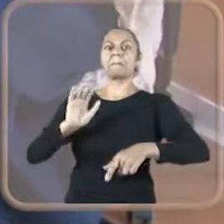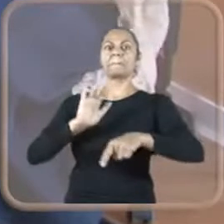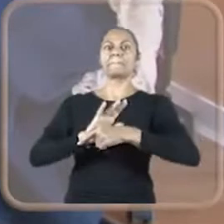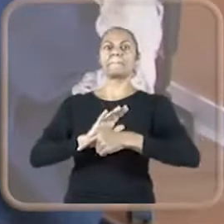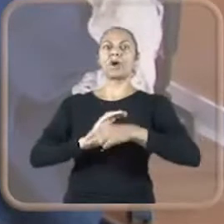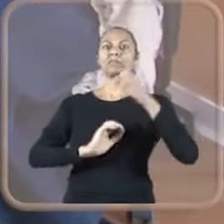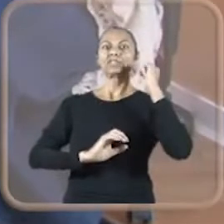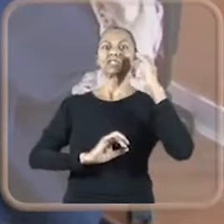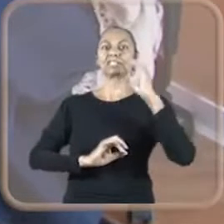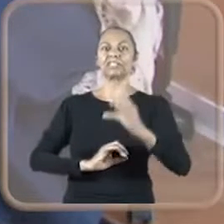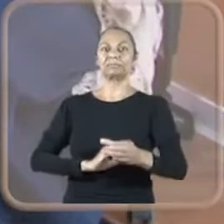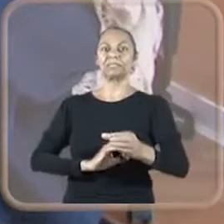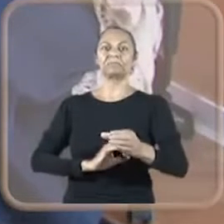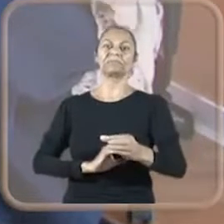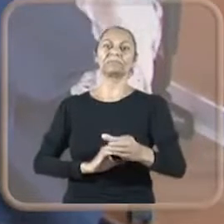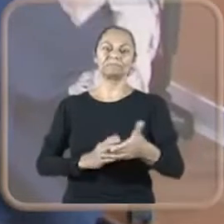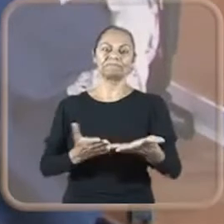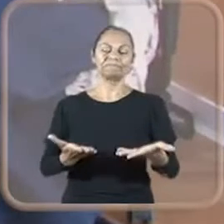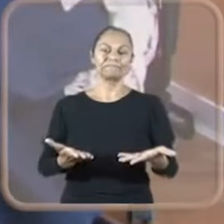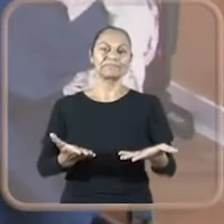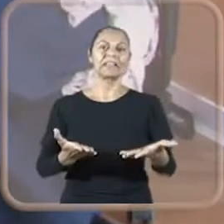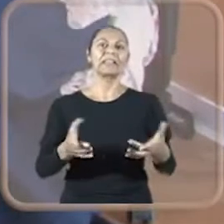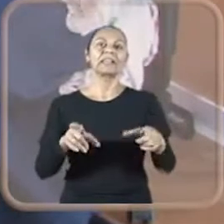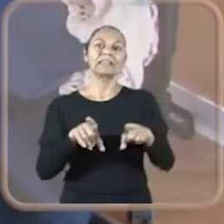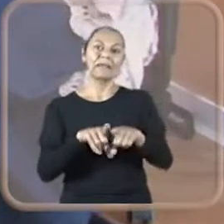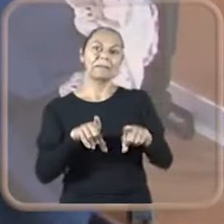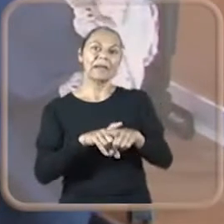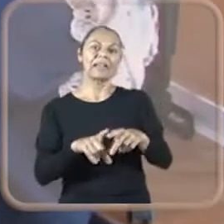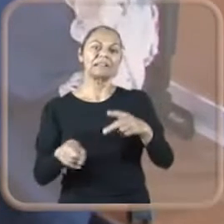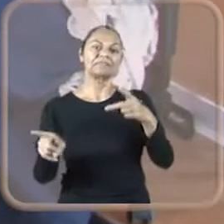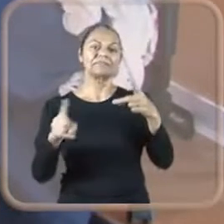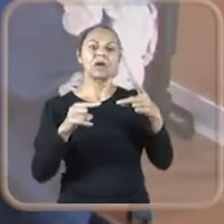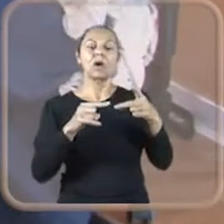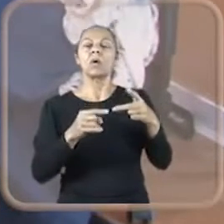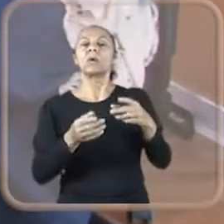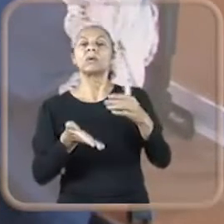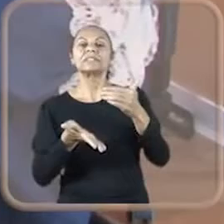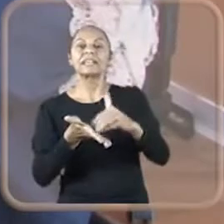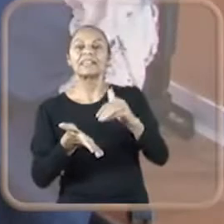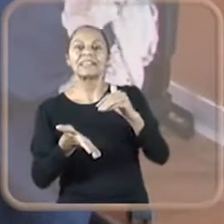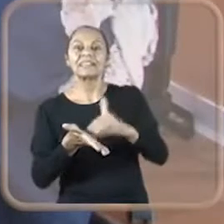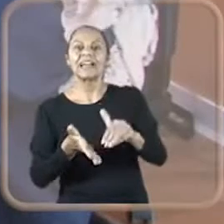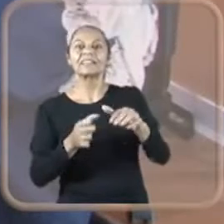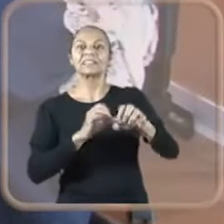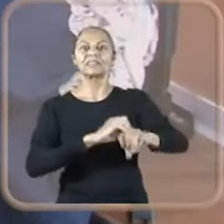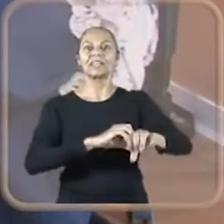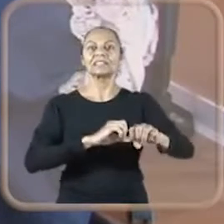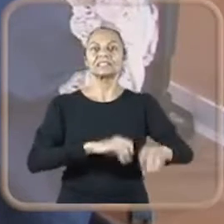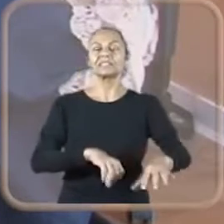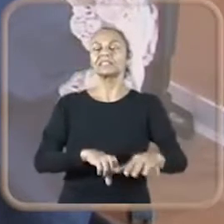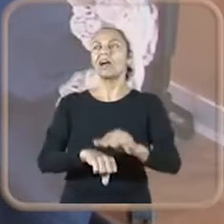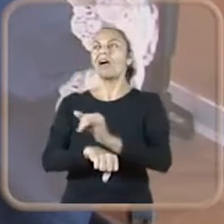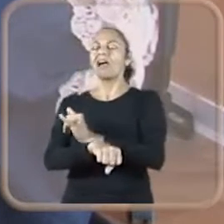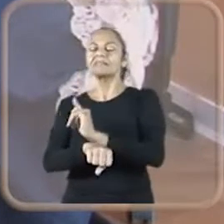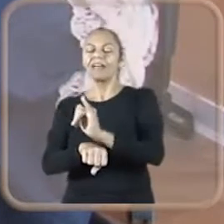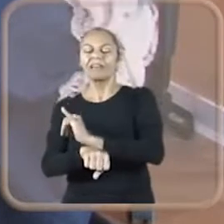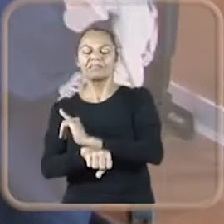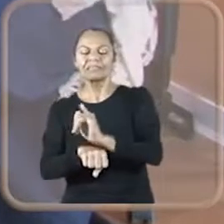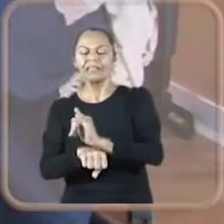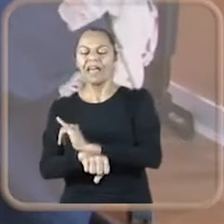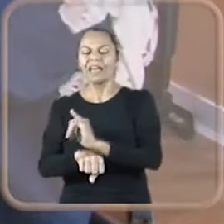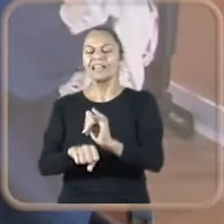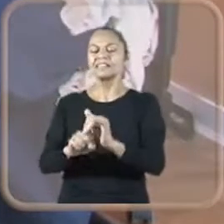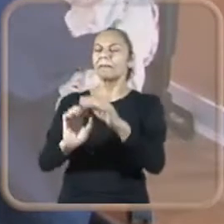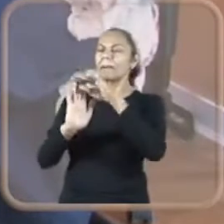das pessoas e compreendendo as razões, e o do secretário de Educação, que também foi sensibilizado e também se apaixonou pelas técnicas